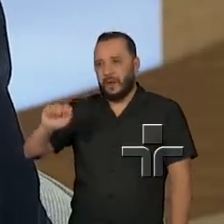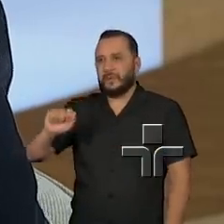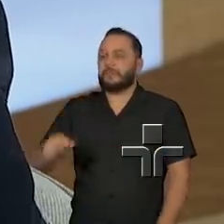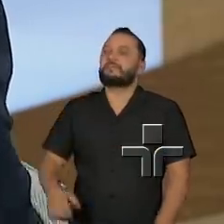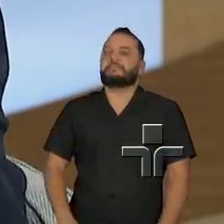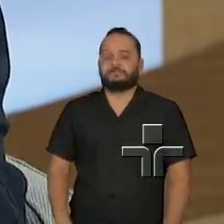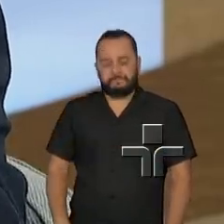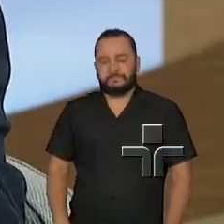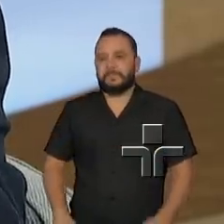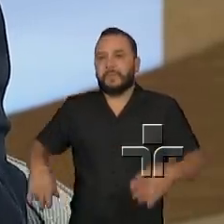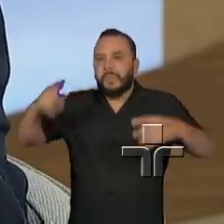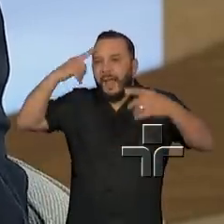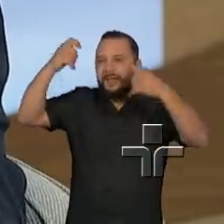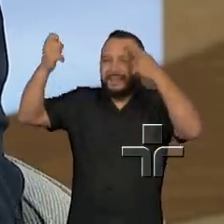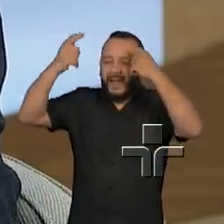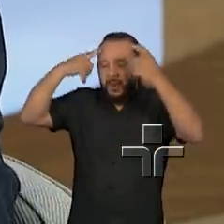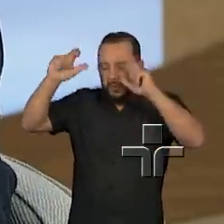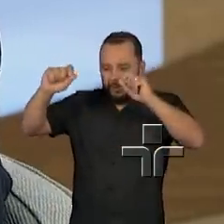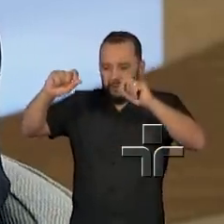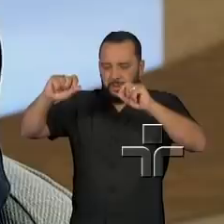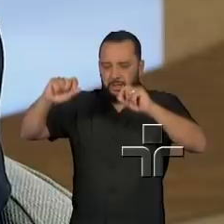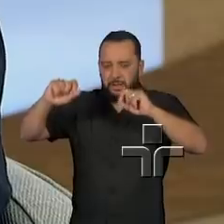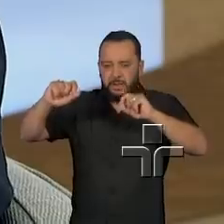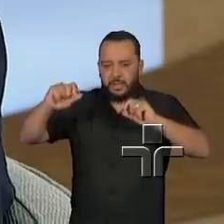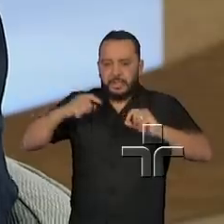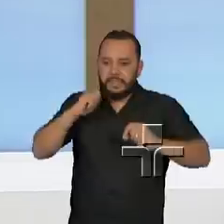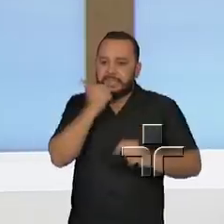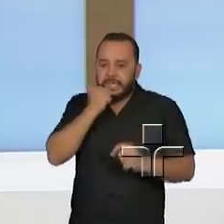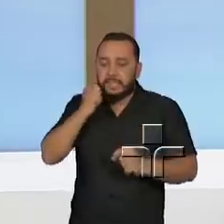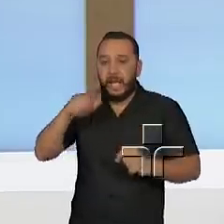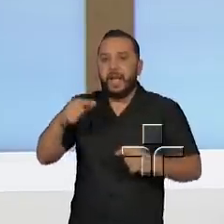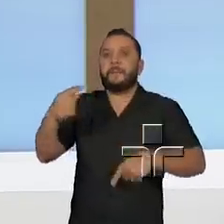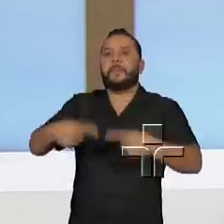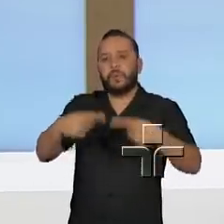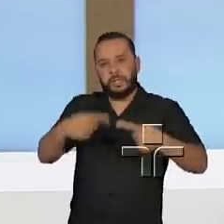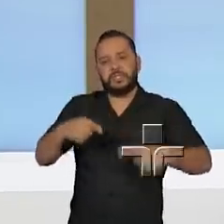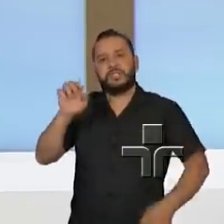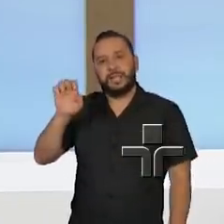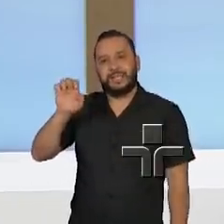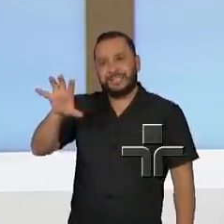que ciência é política de Estado. A gente precisa de ter